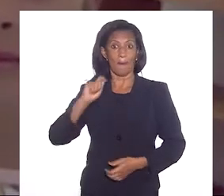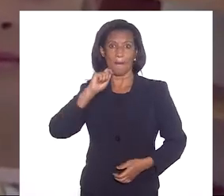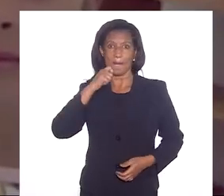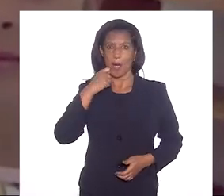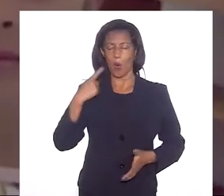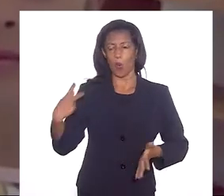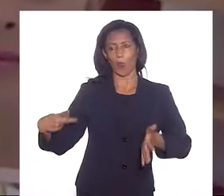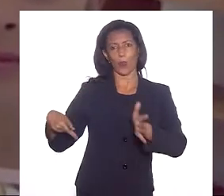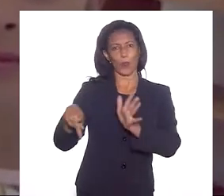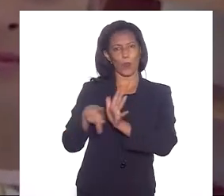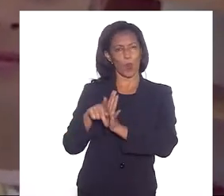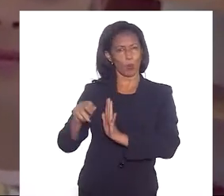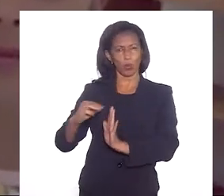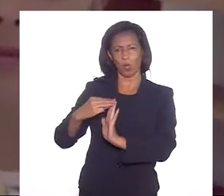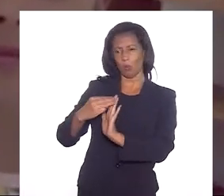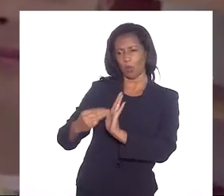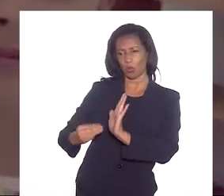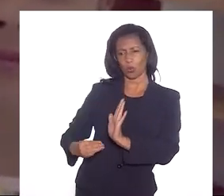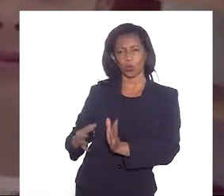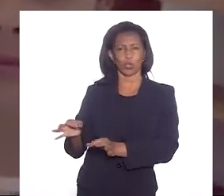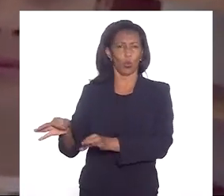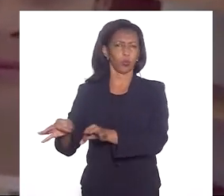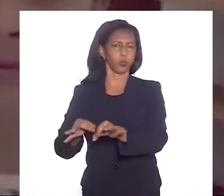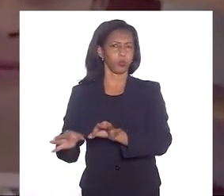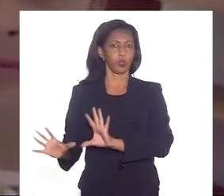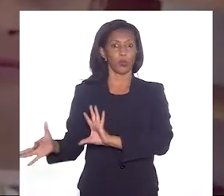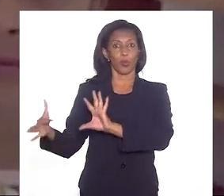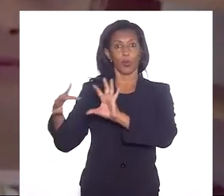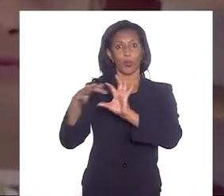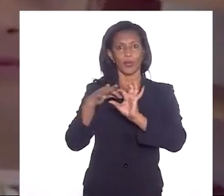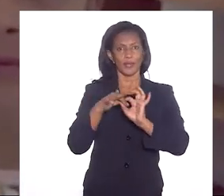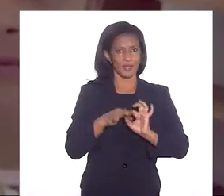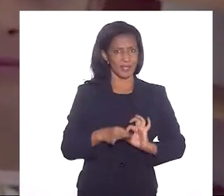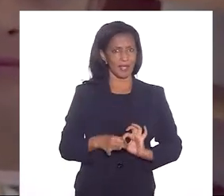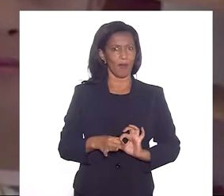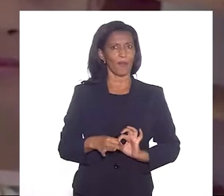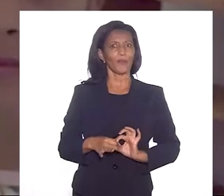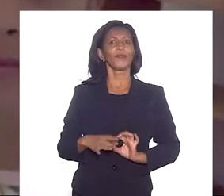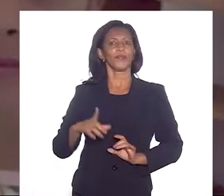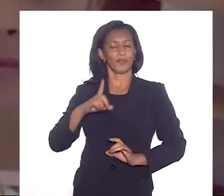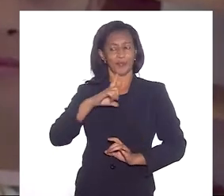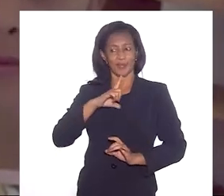pão faz parte de toda a metodologia, de toda uma conexão